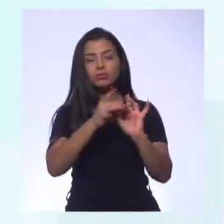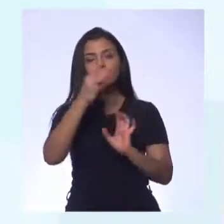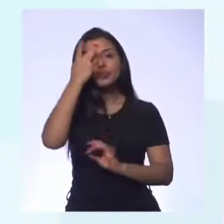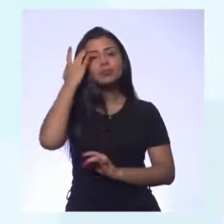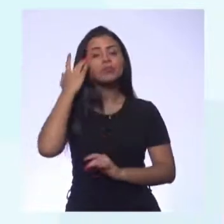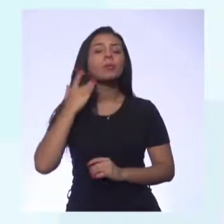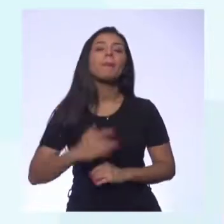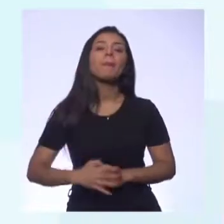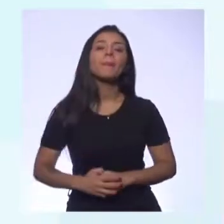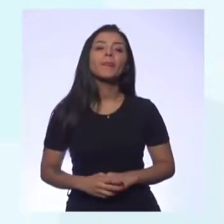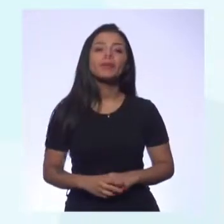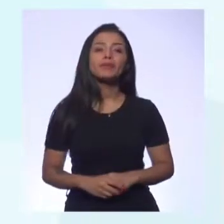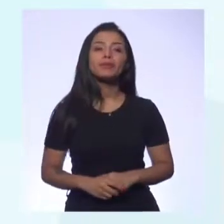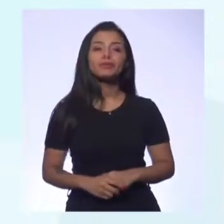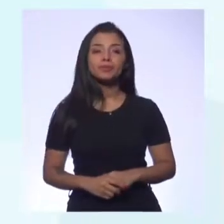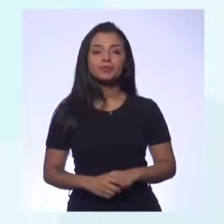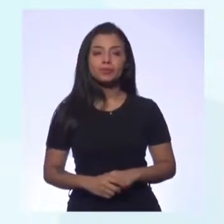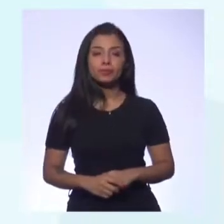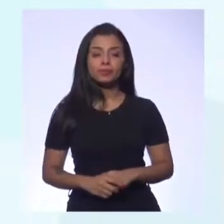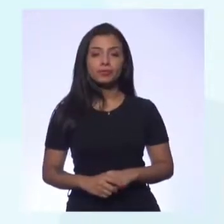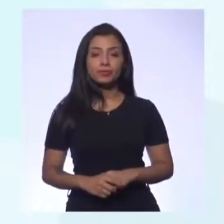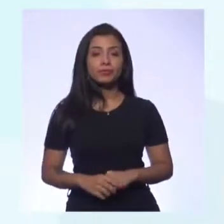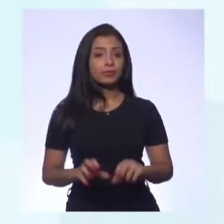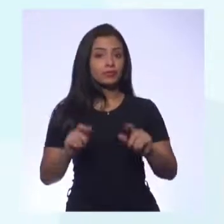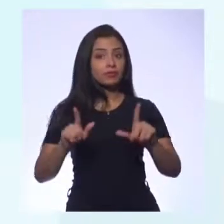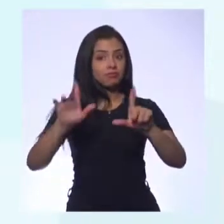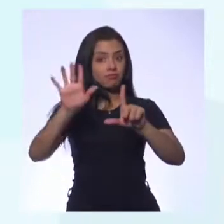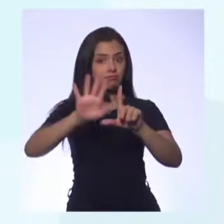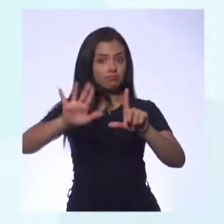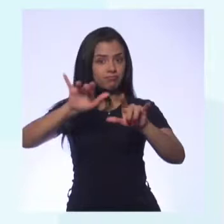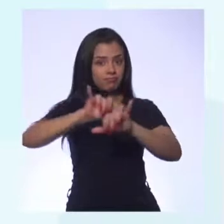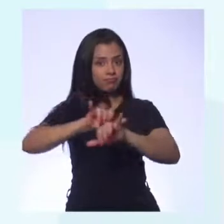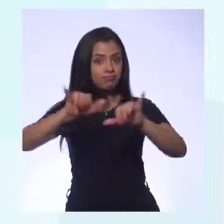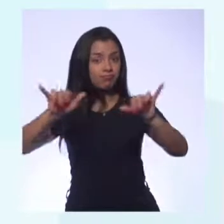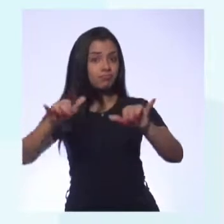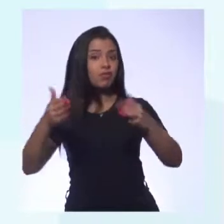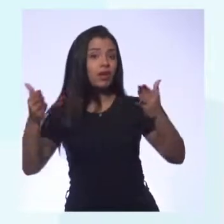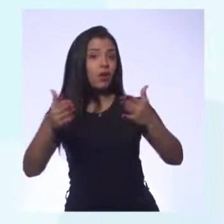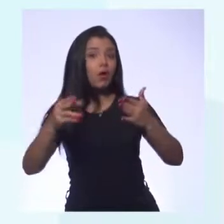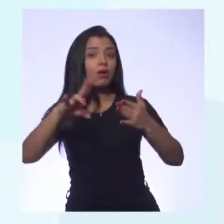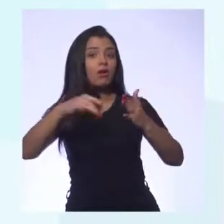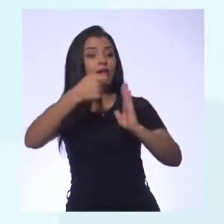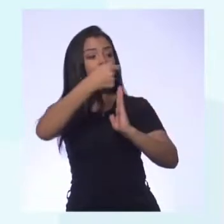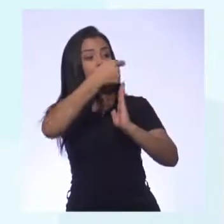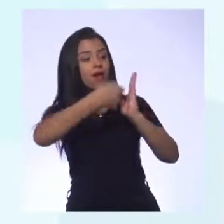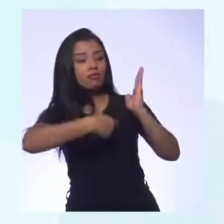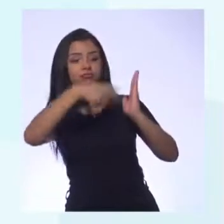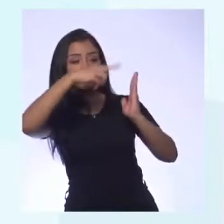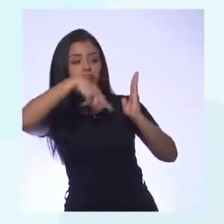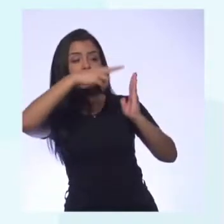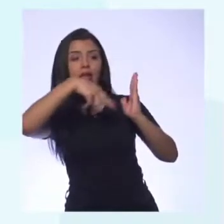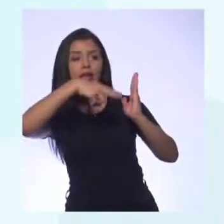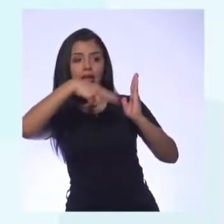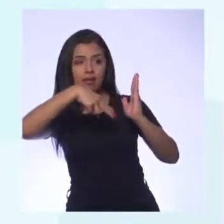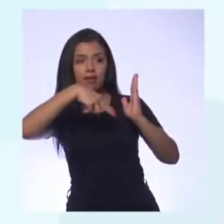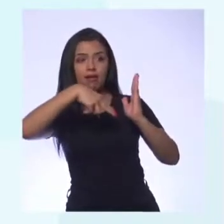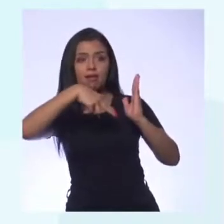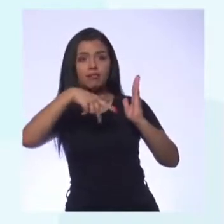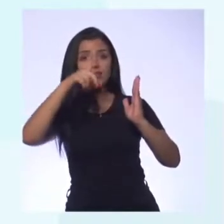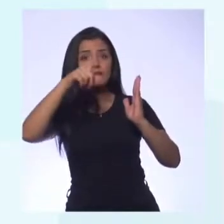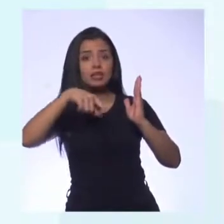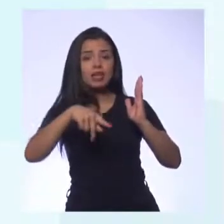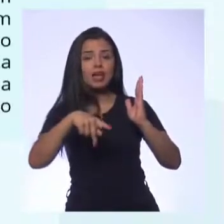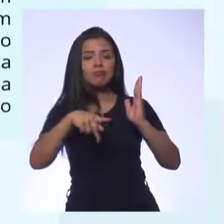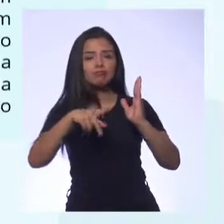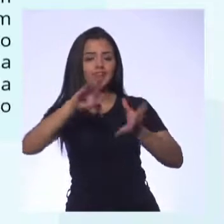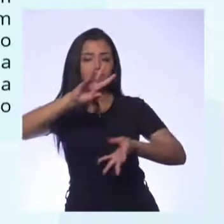Agora, nós temos o cartaz. Depois do cartaz, nós vamos ler agora algo relacionado ao cartaz, que é uma